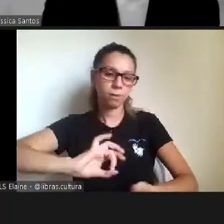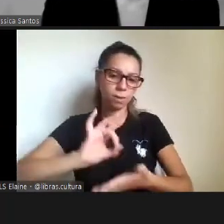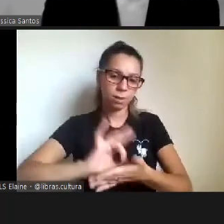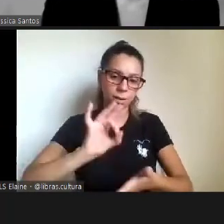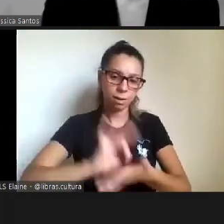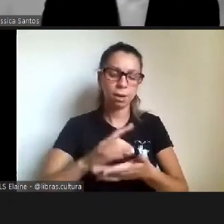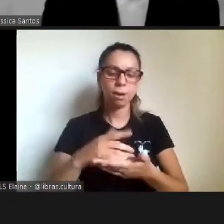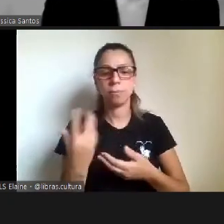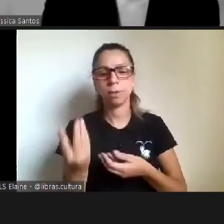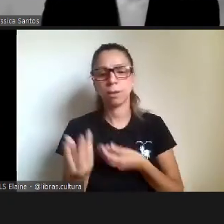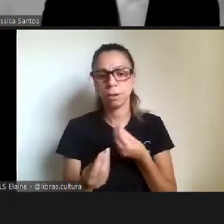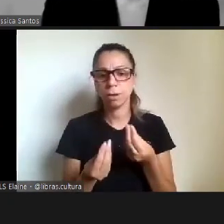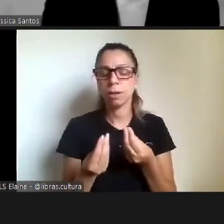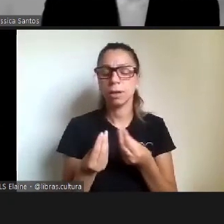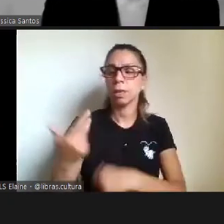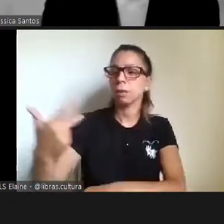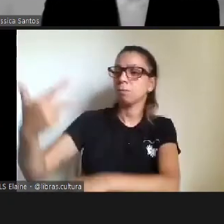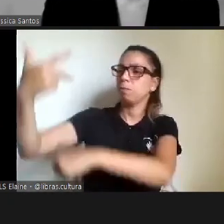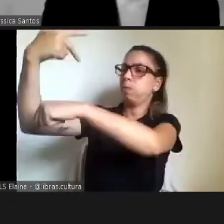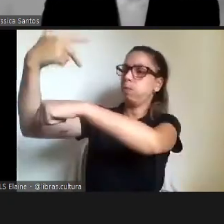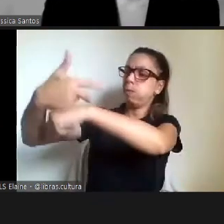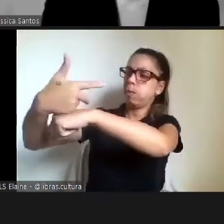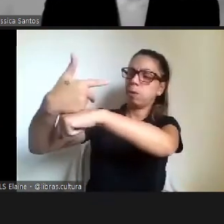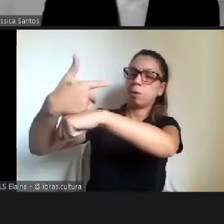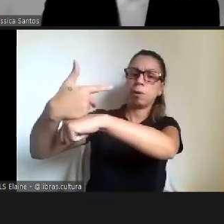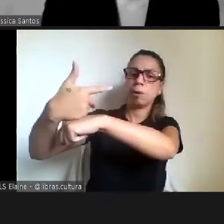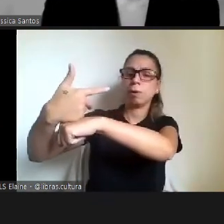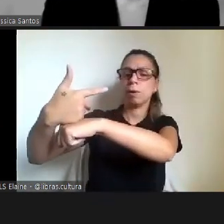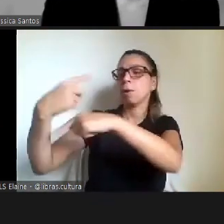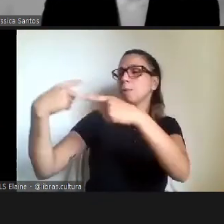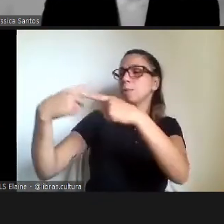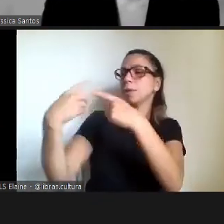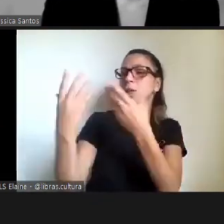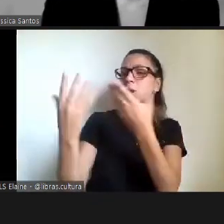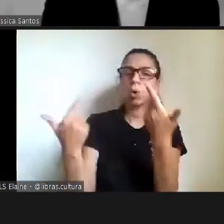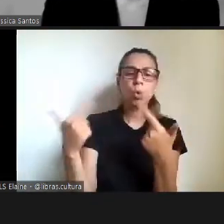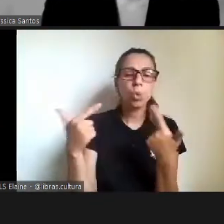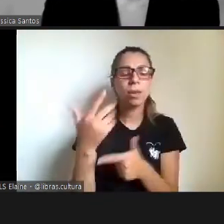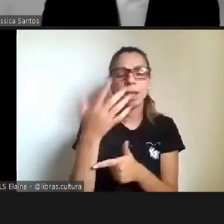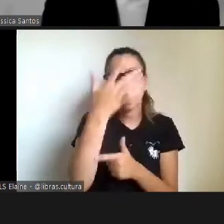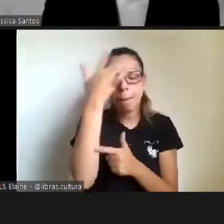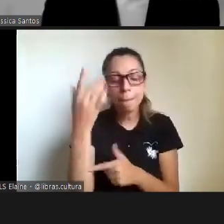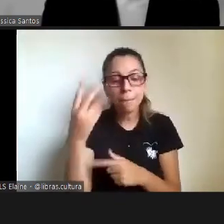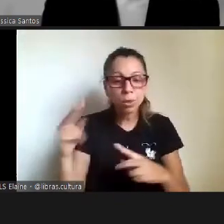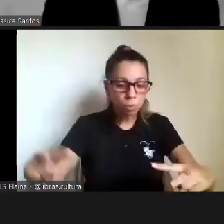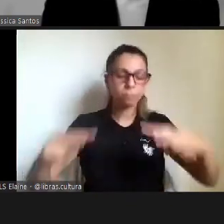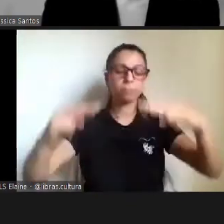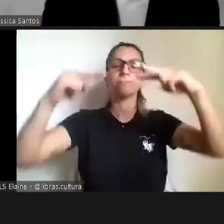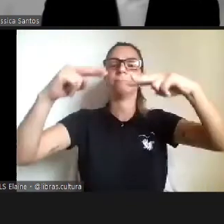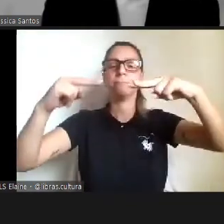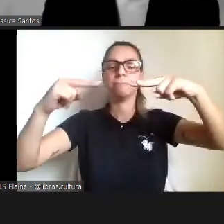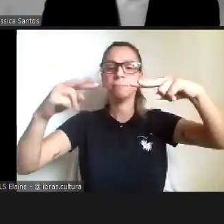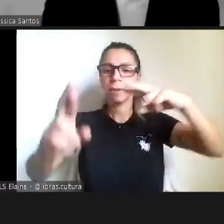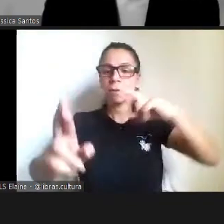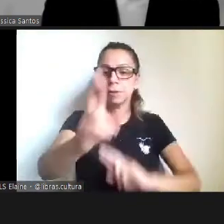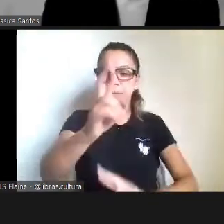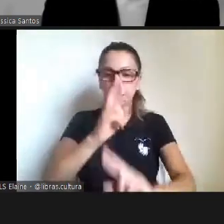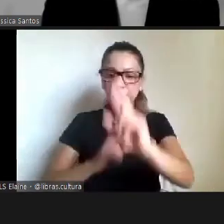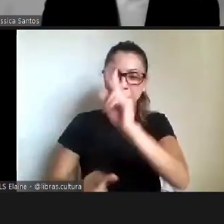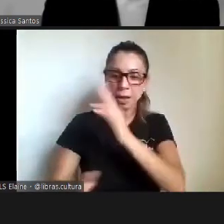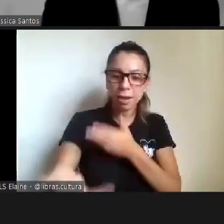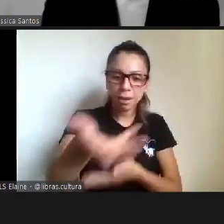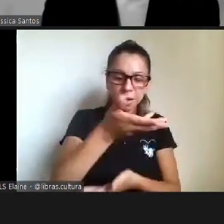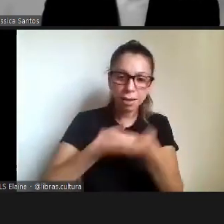da câmera, de não ter o afeto direto do espectador ali te respondendo na hora, e de você